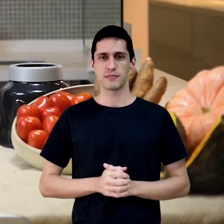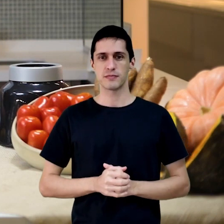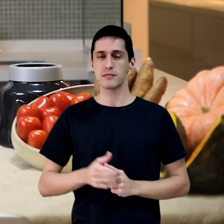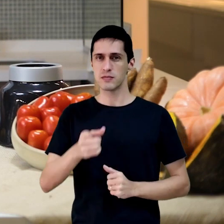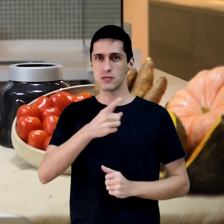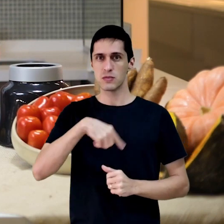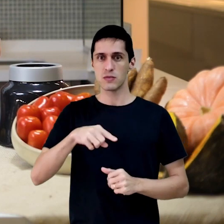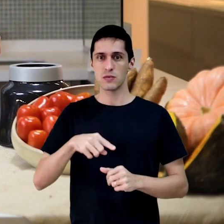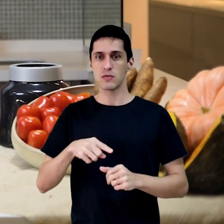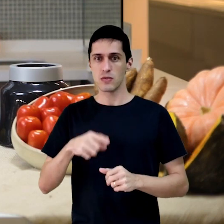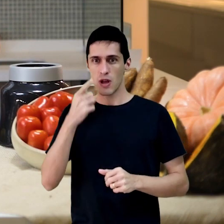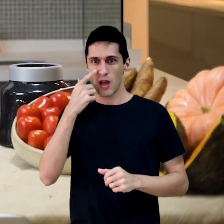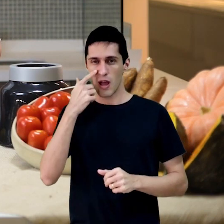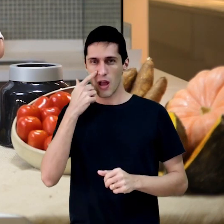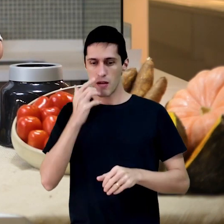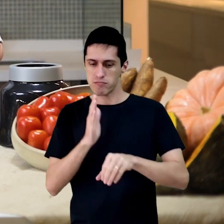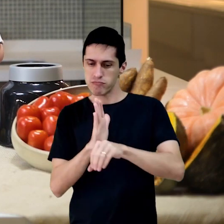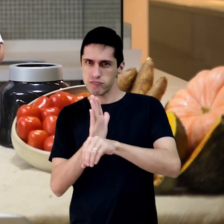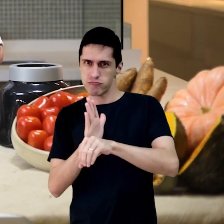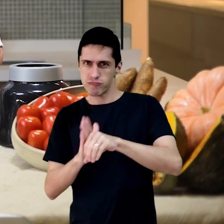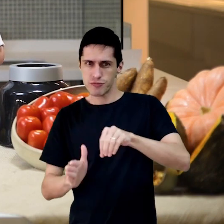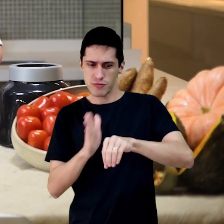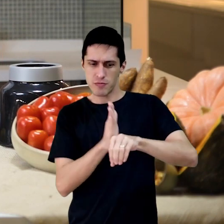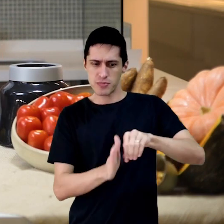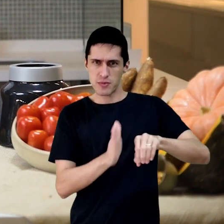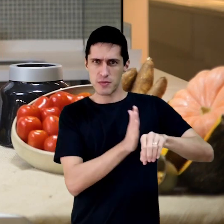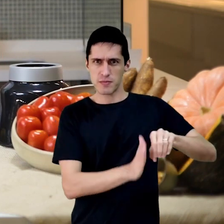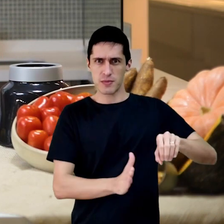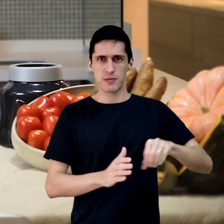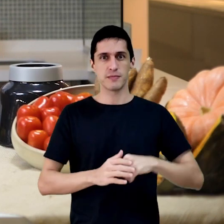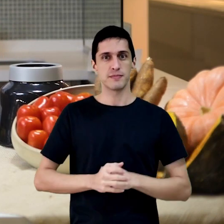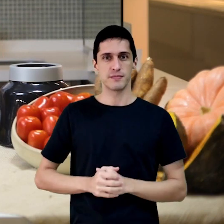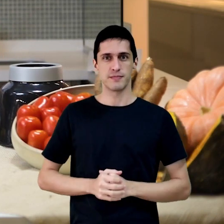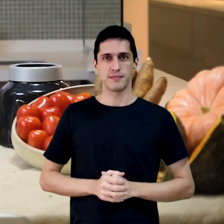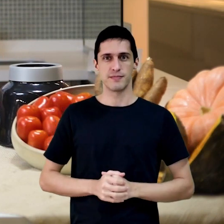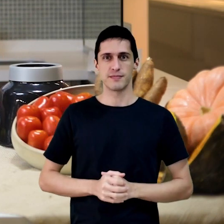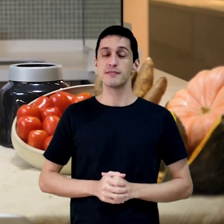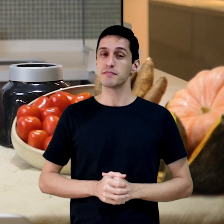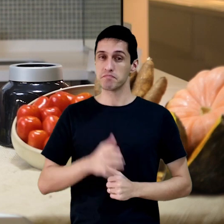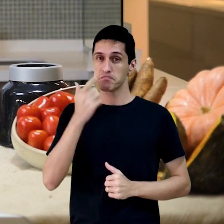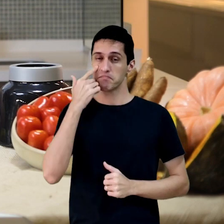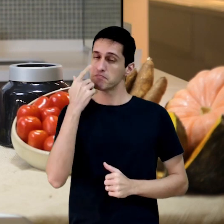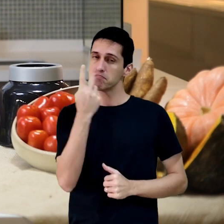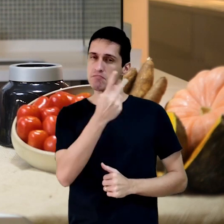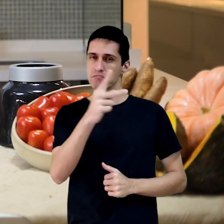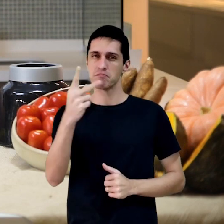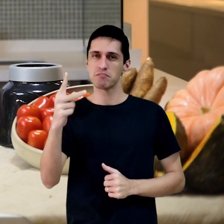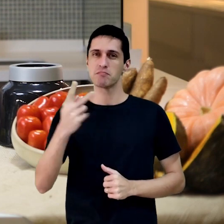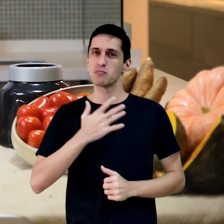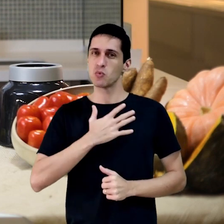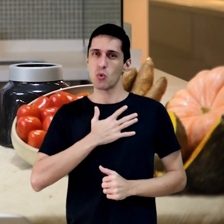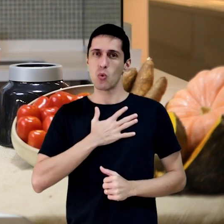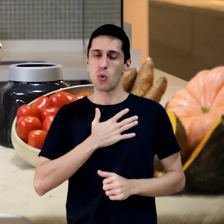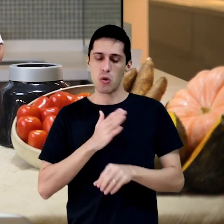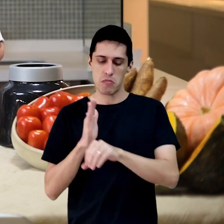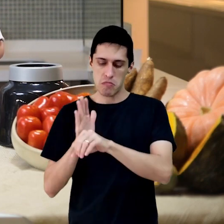aqui da banana. Então aqui, ó, vocês vão cortar aqui em rodelas ou em cubos. E aí vocês escolhem a melhor